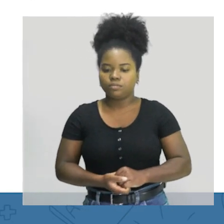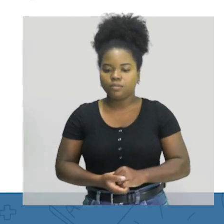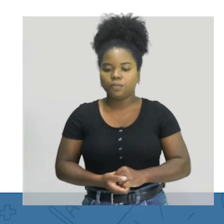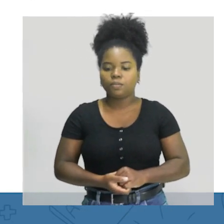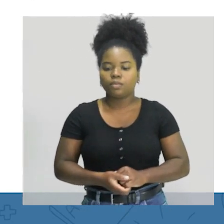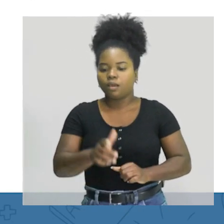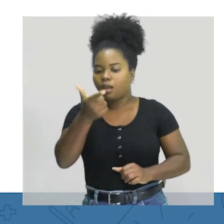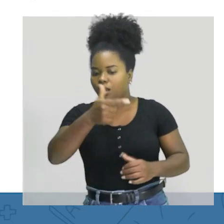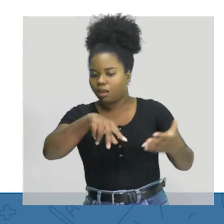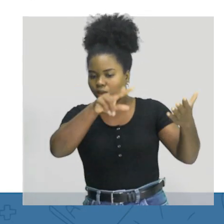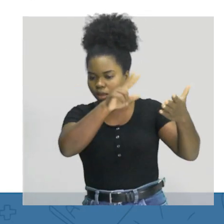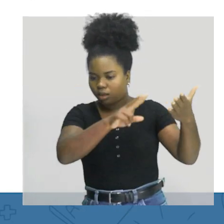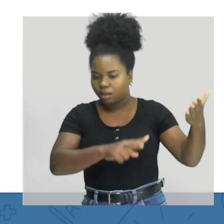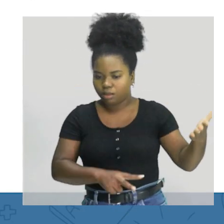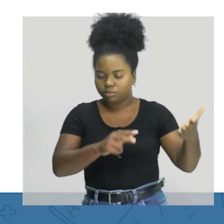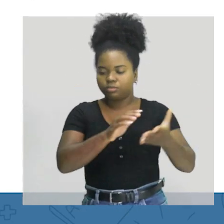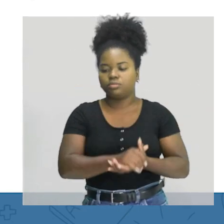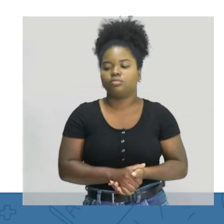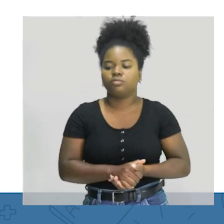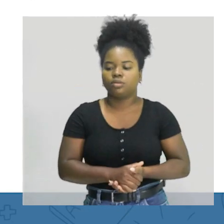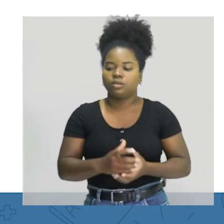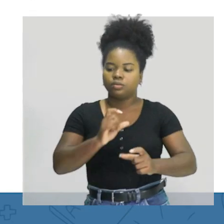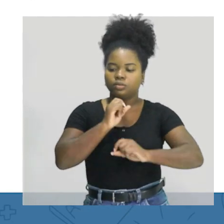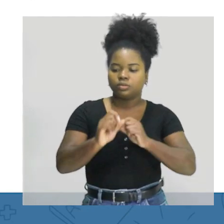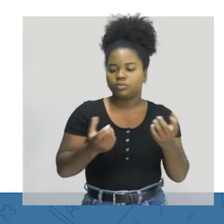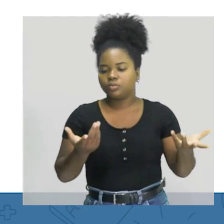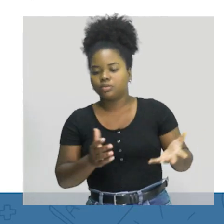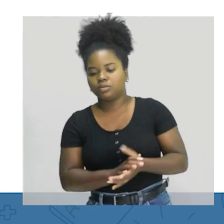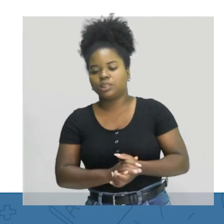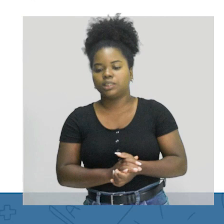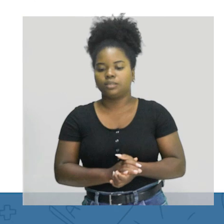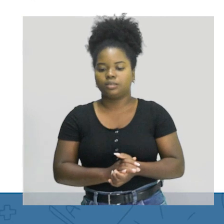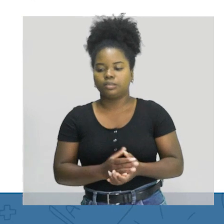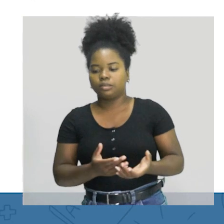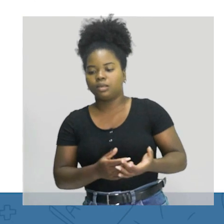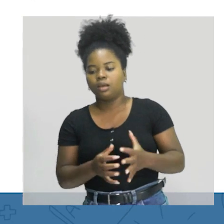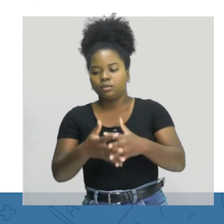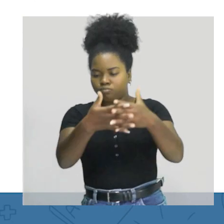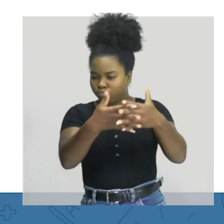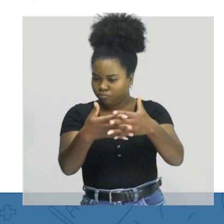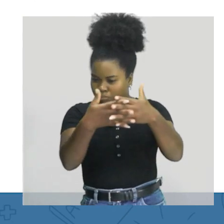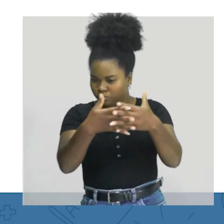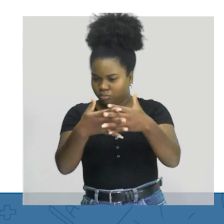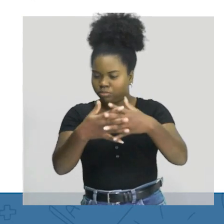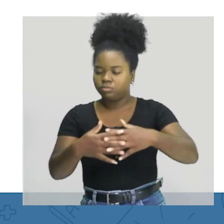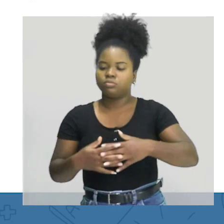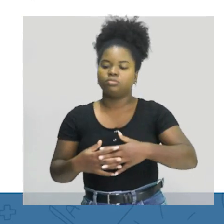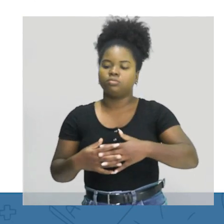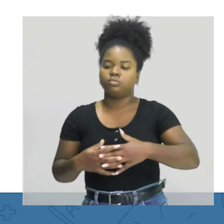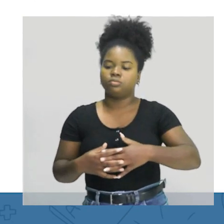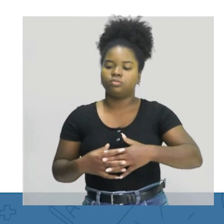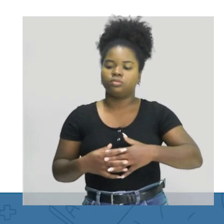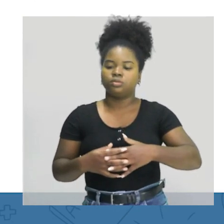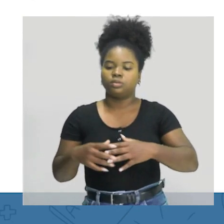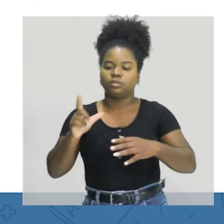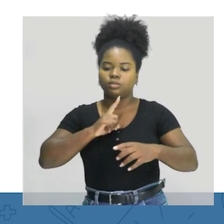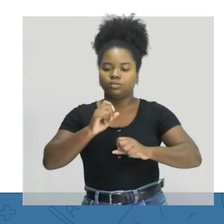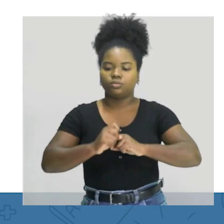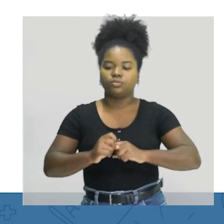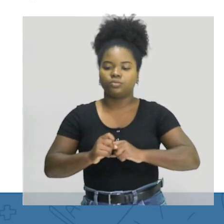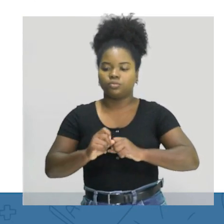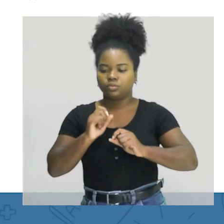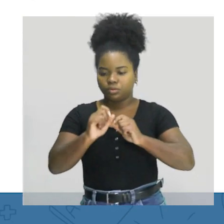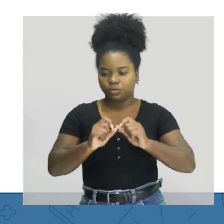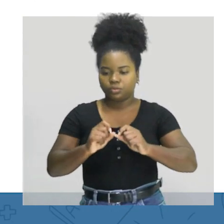segurança recomenda para que o veículo passe sobre um viaduto é que a altura total do veículo com a carga seja, no